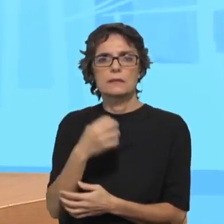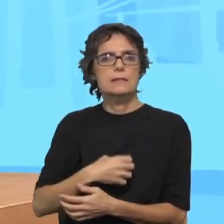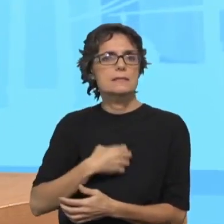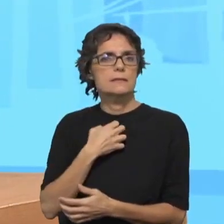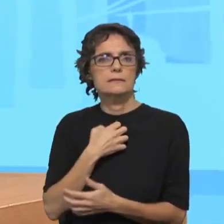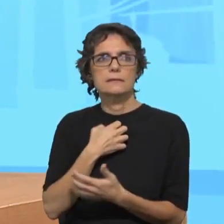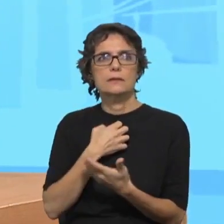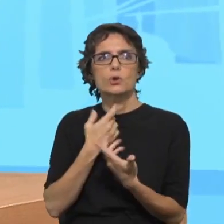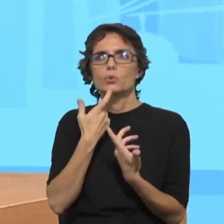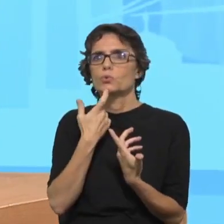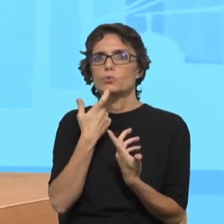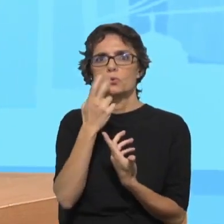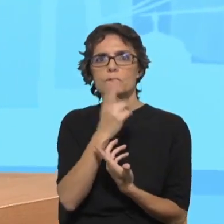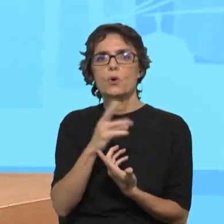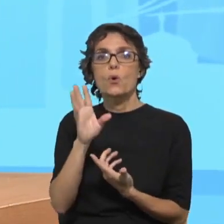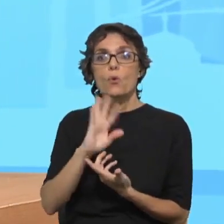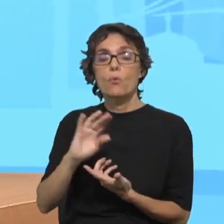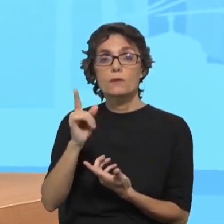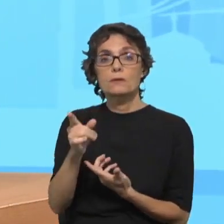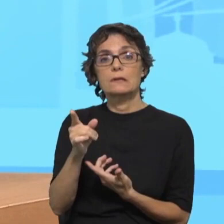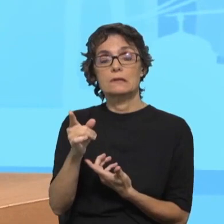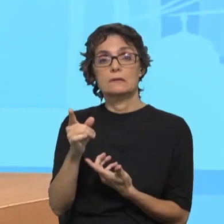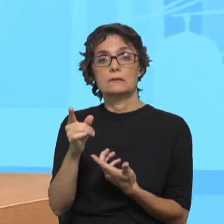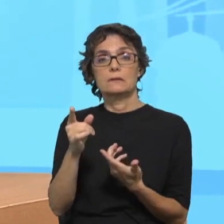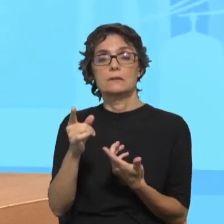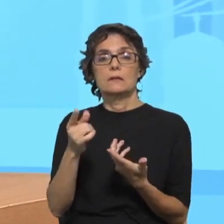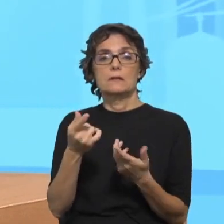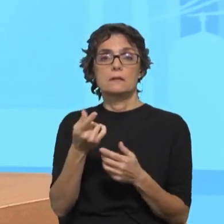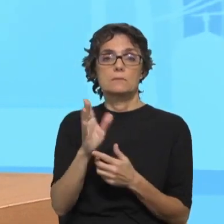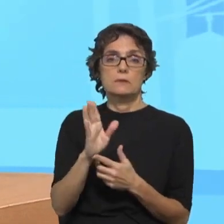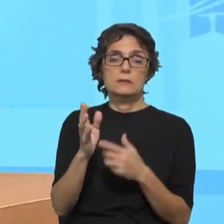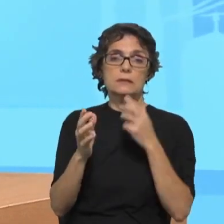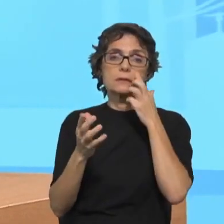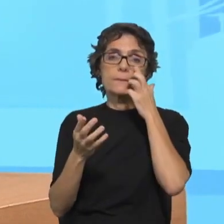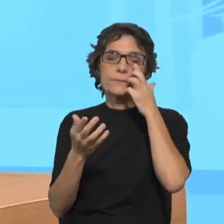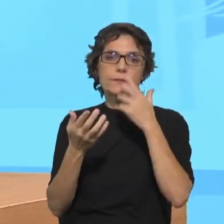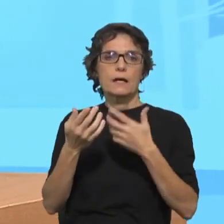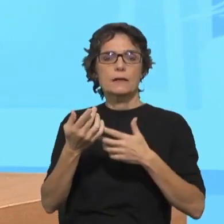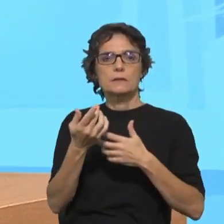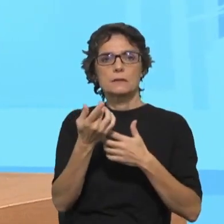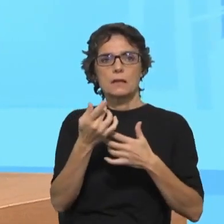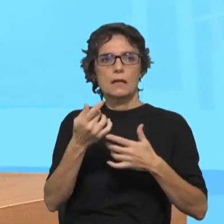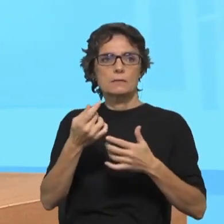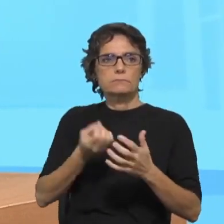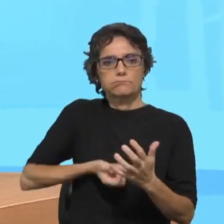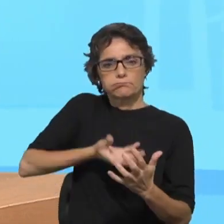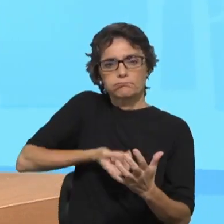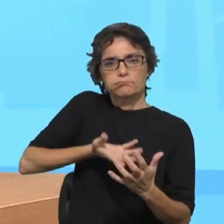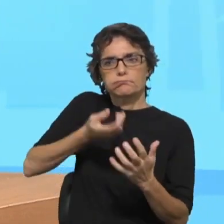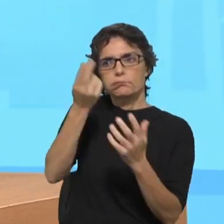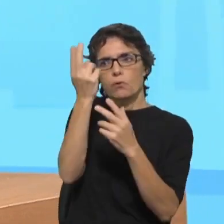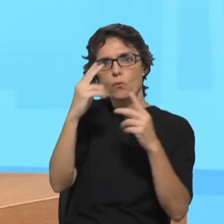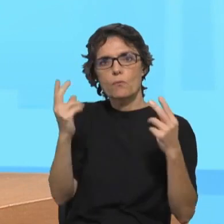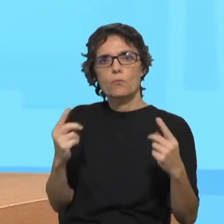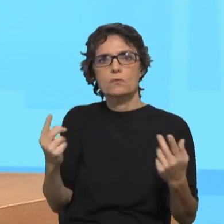sagrado, quando ele está a reger uma missa de Bach, ou de Handel, ou de Beethoven, que estão plenas de Deus